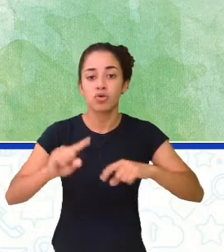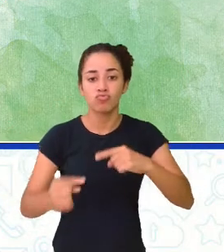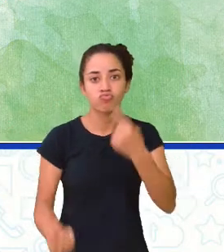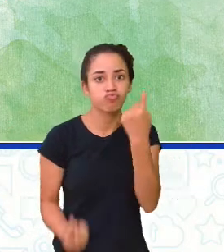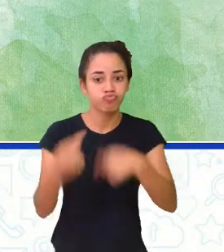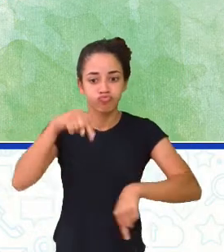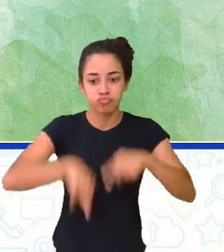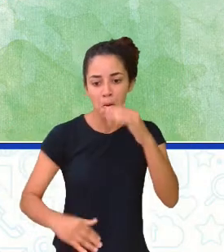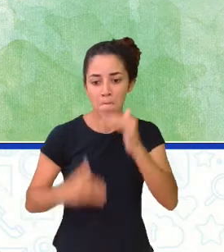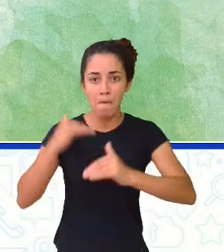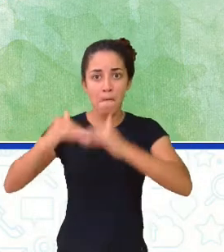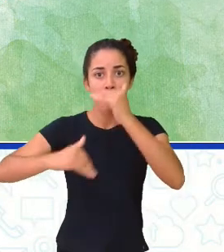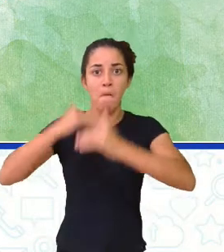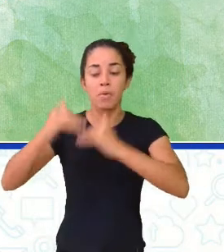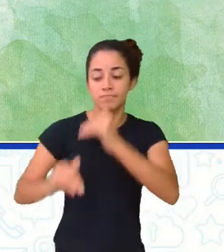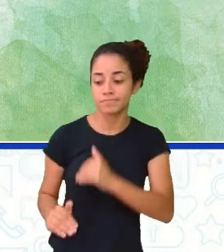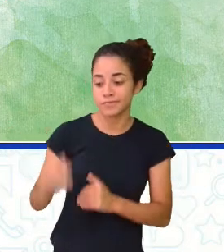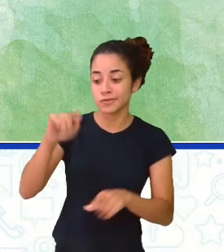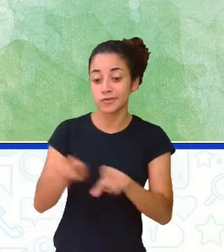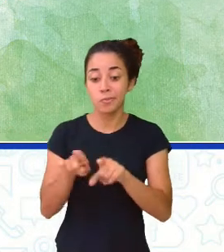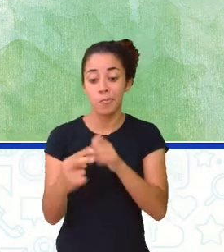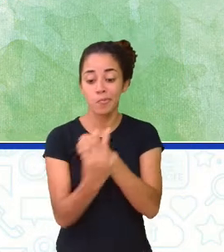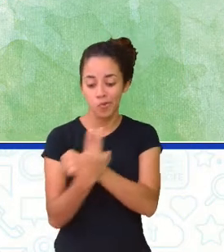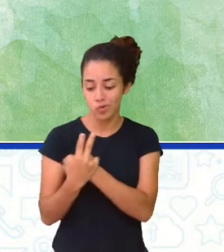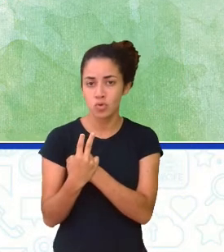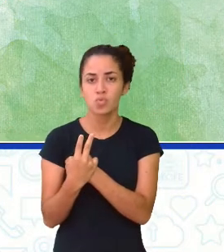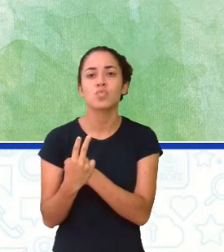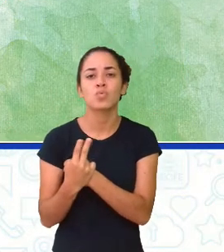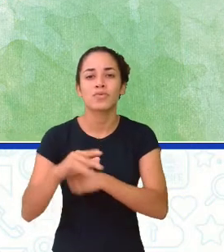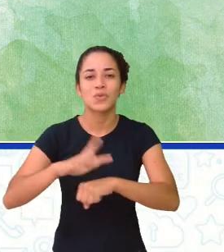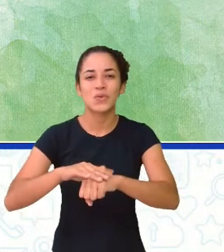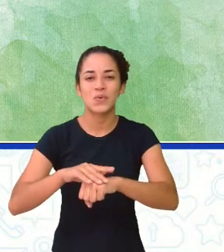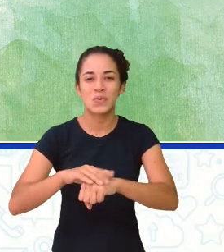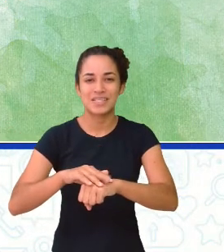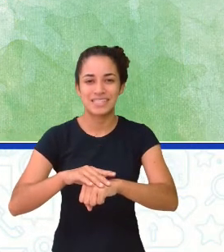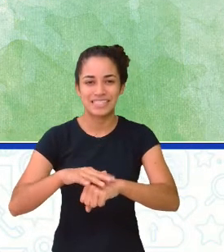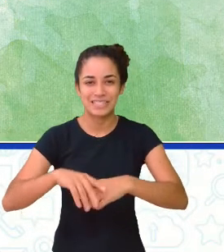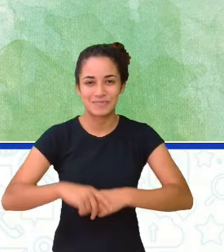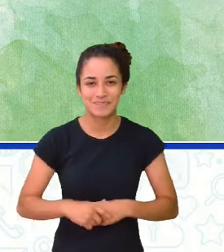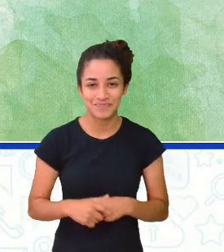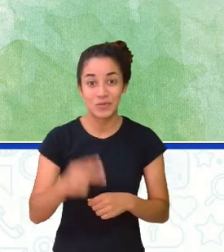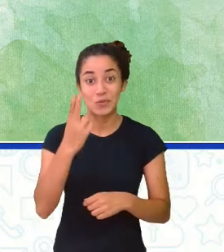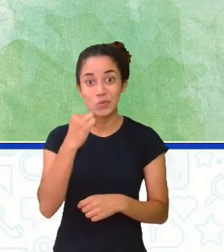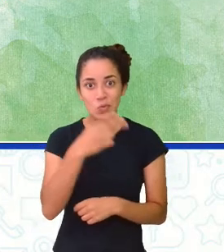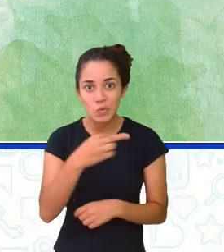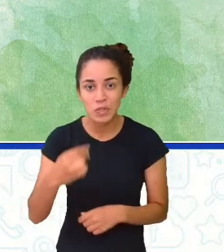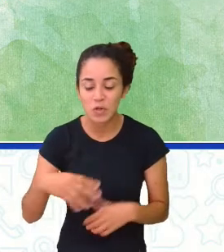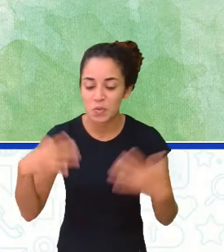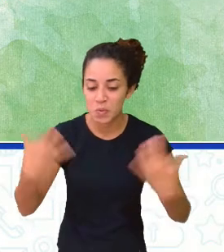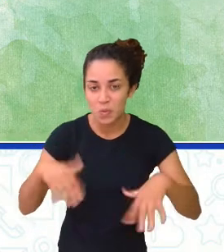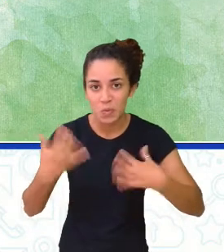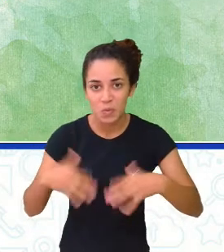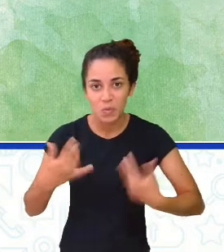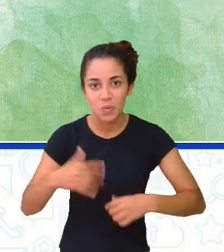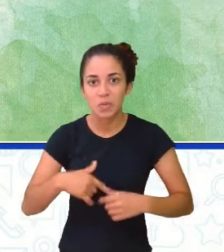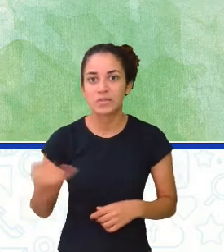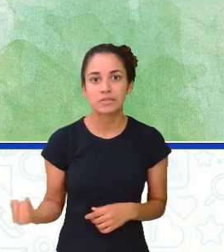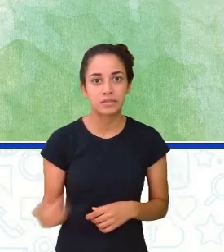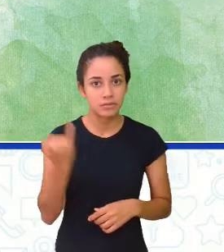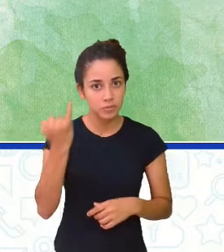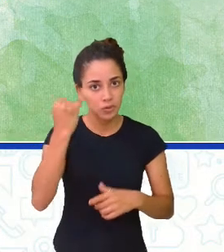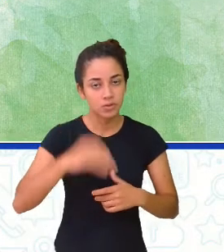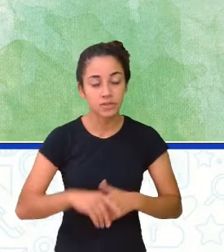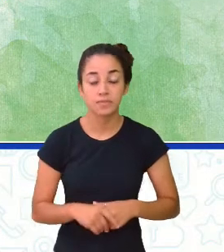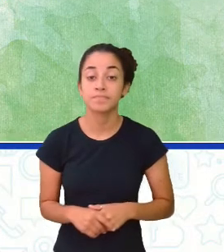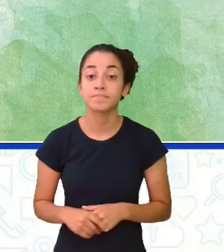se desenvolver e se proteger das doenças. Então, a gente está vendo aí que os nutrientes têm um valor muito grande dentro do nosso organismo.